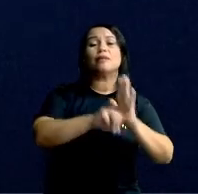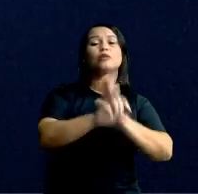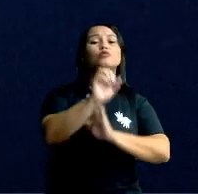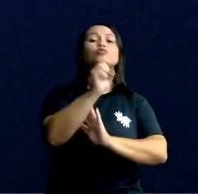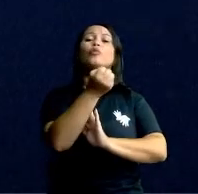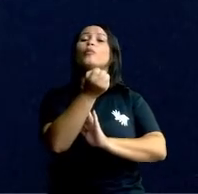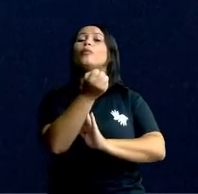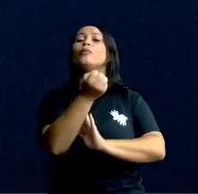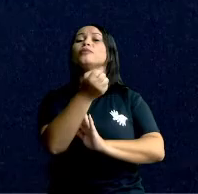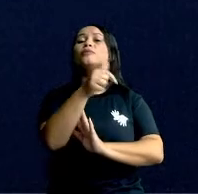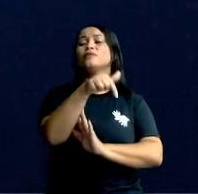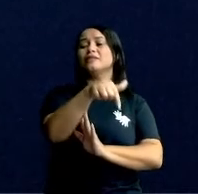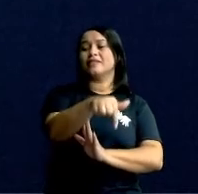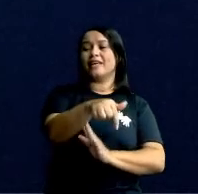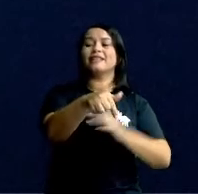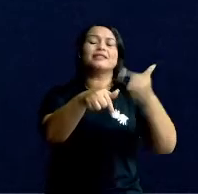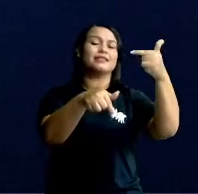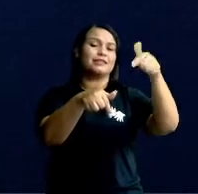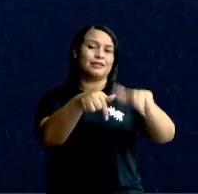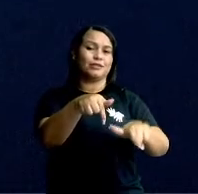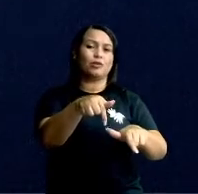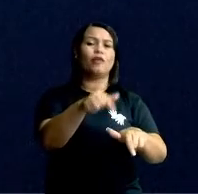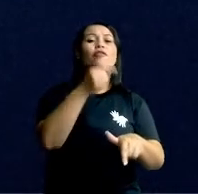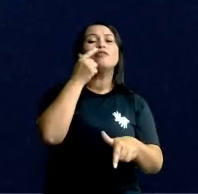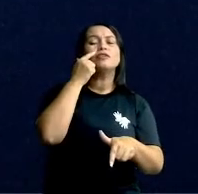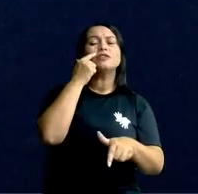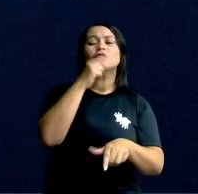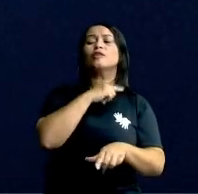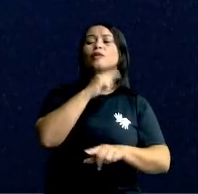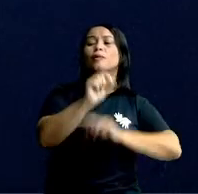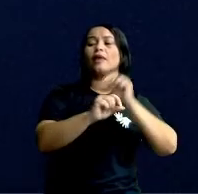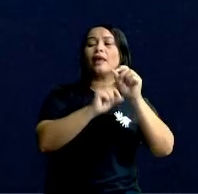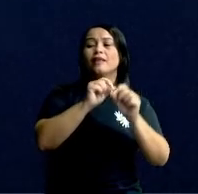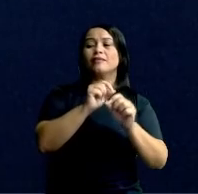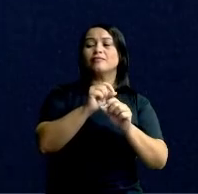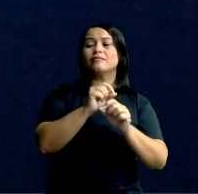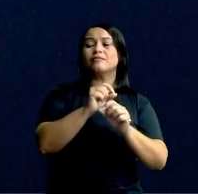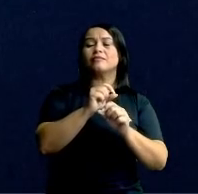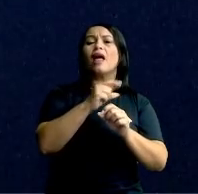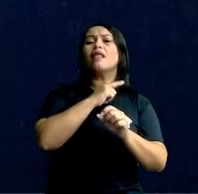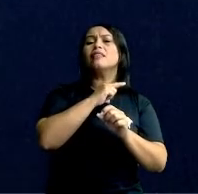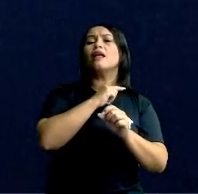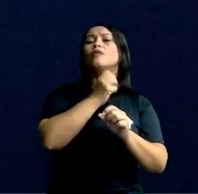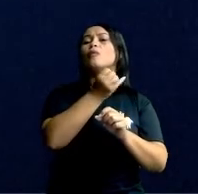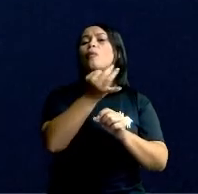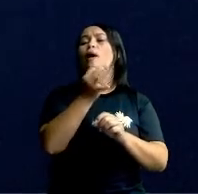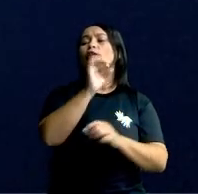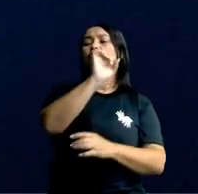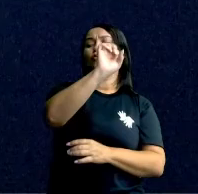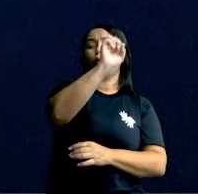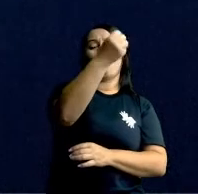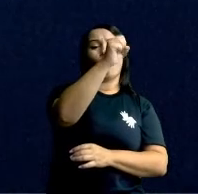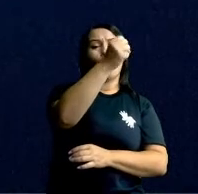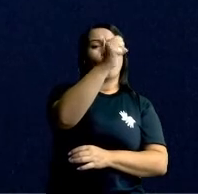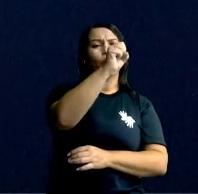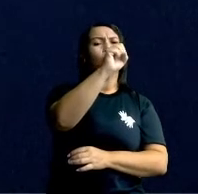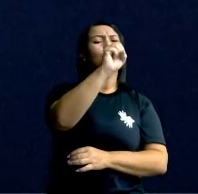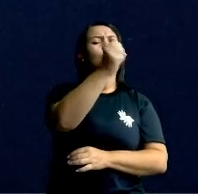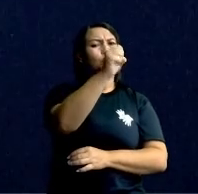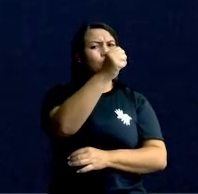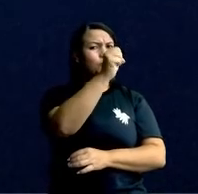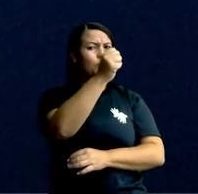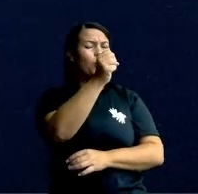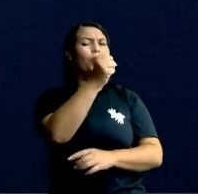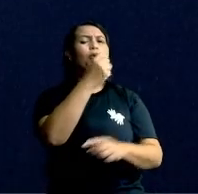menos 8, 7 novamente. E aí eu tenho quem? Sobrou o que aqui? 8.